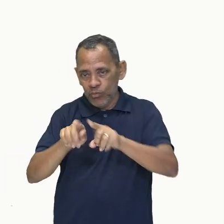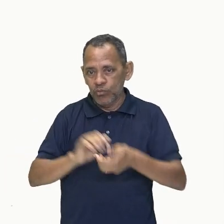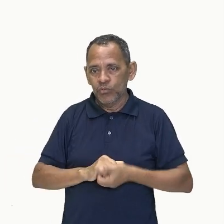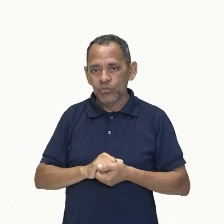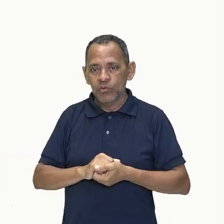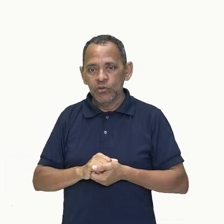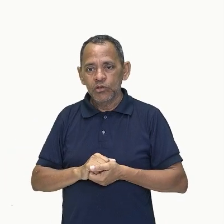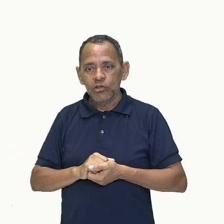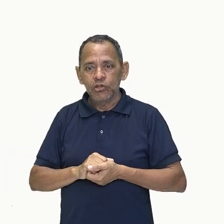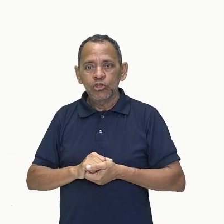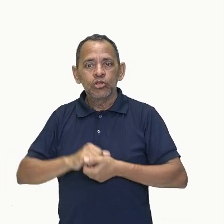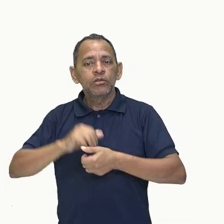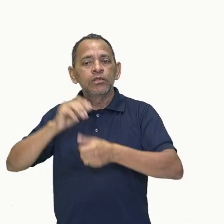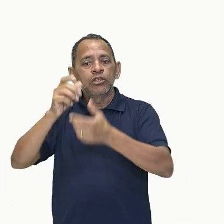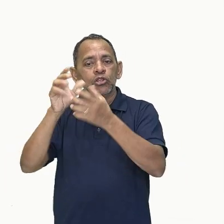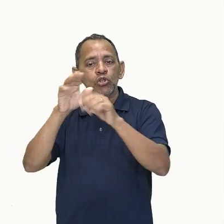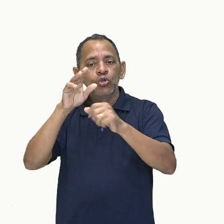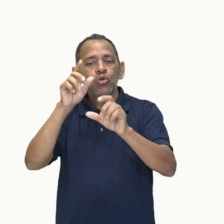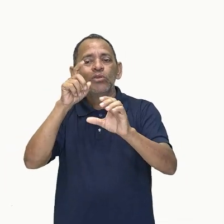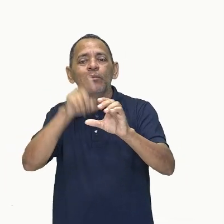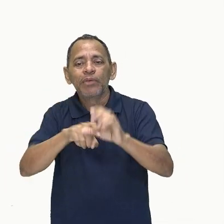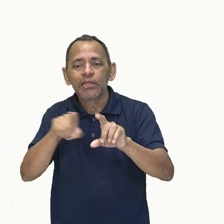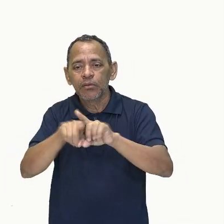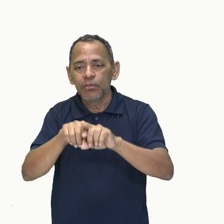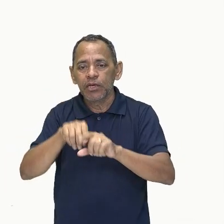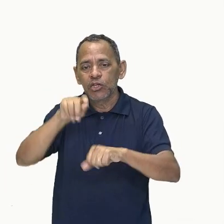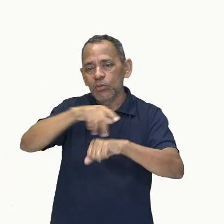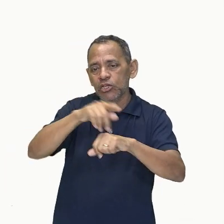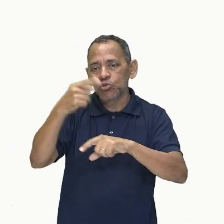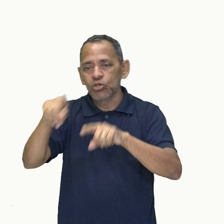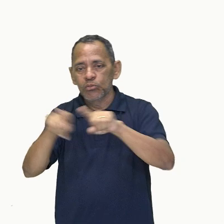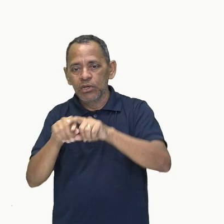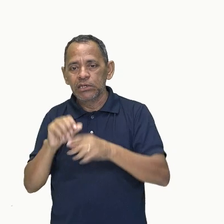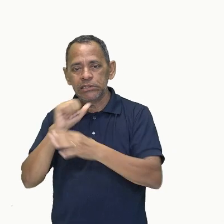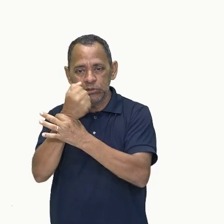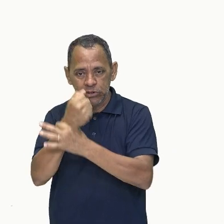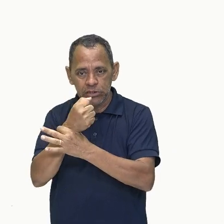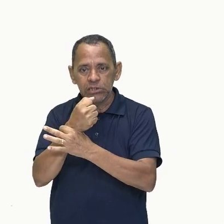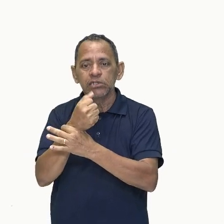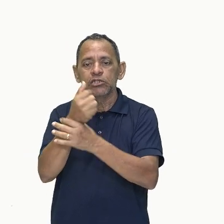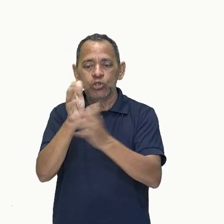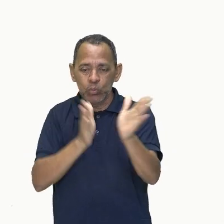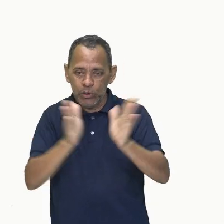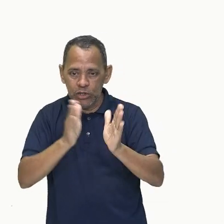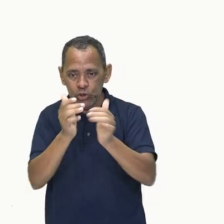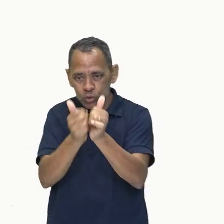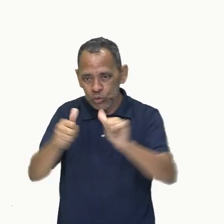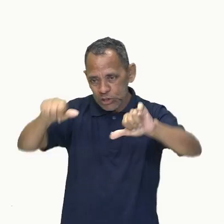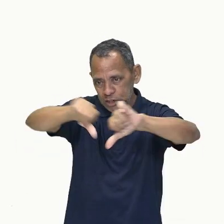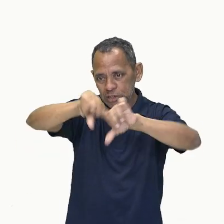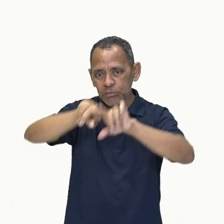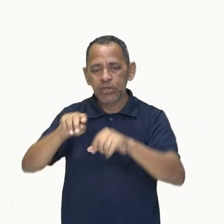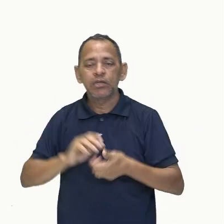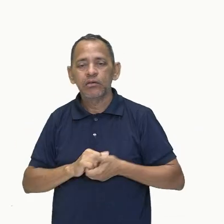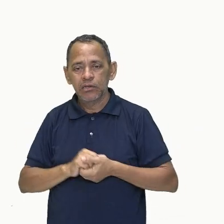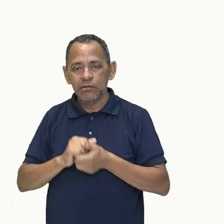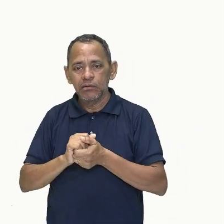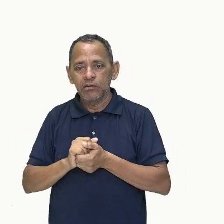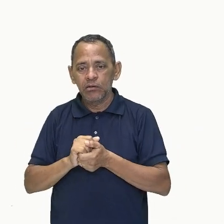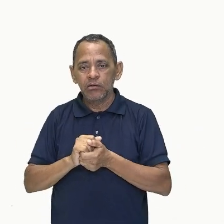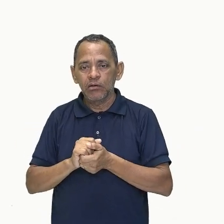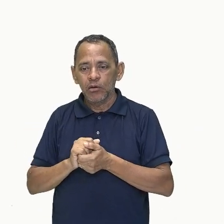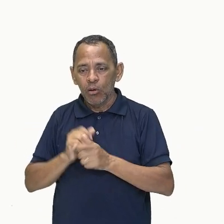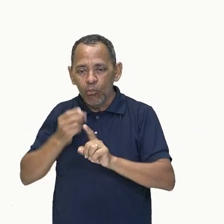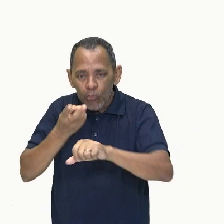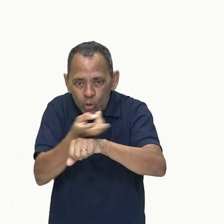Essa soberania sanitária possui segurança de que em momentos de crise ou em períodos de alta demanda, o Brasil terá a capacidade de